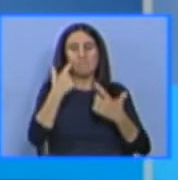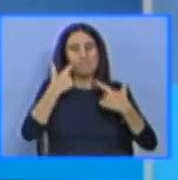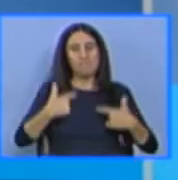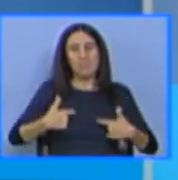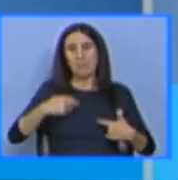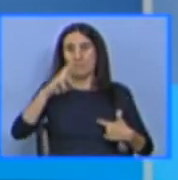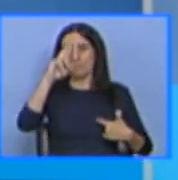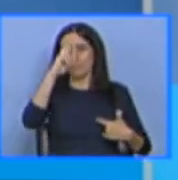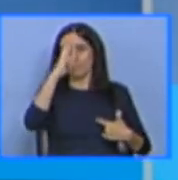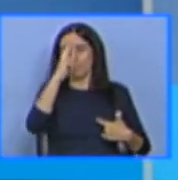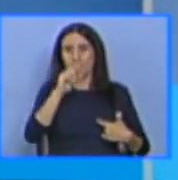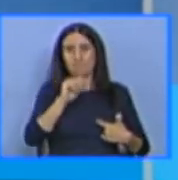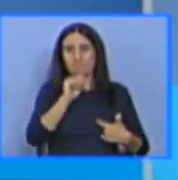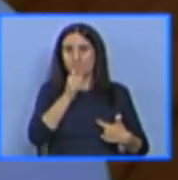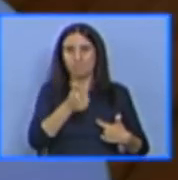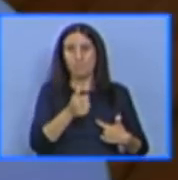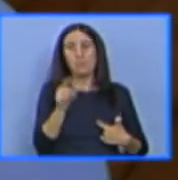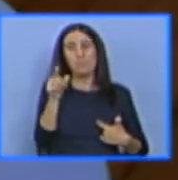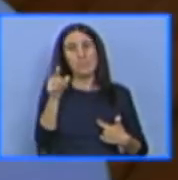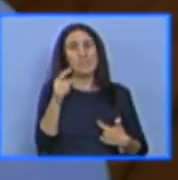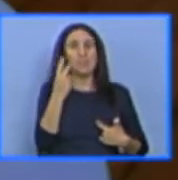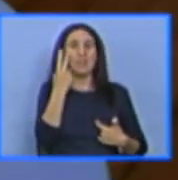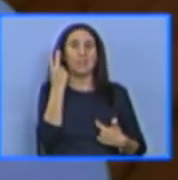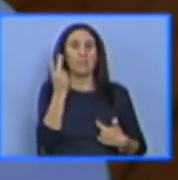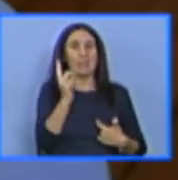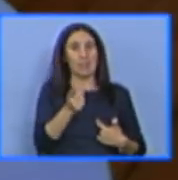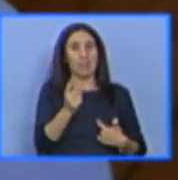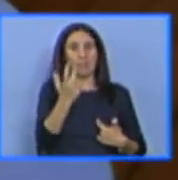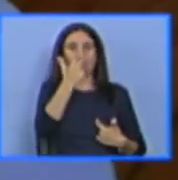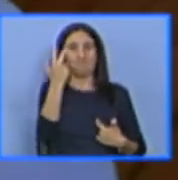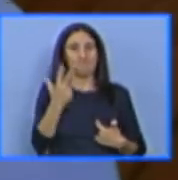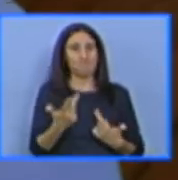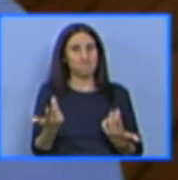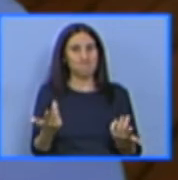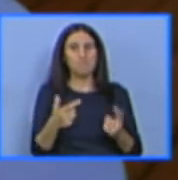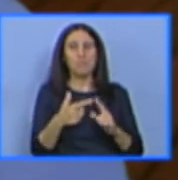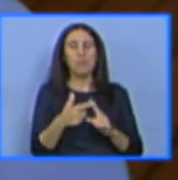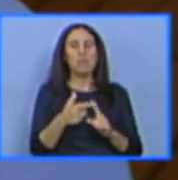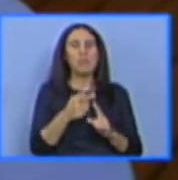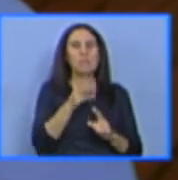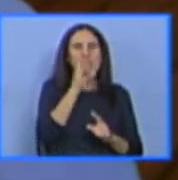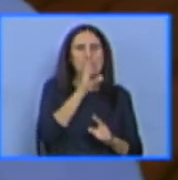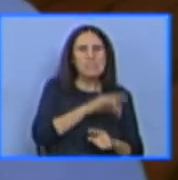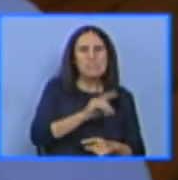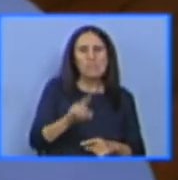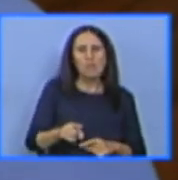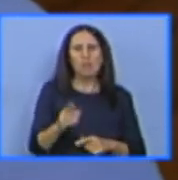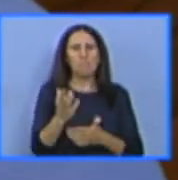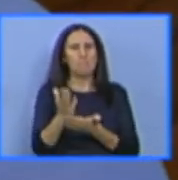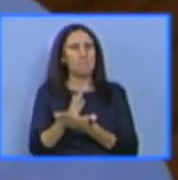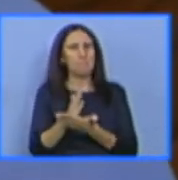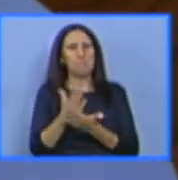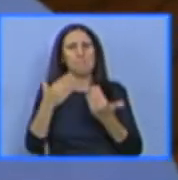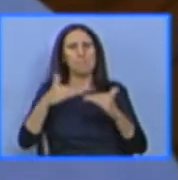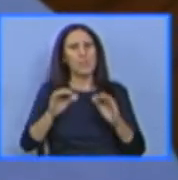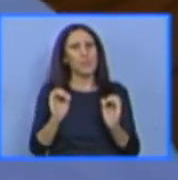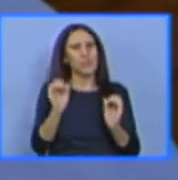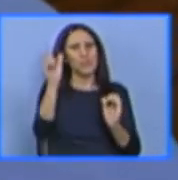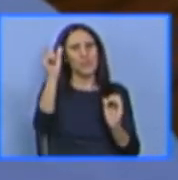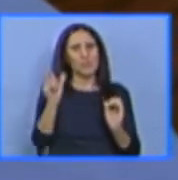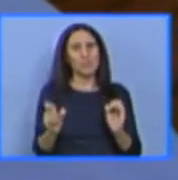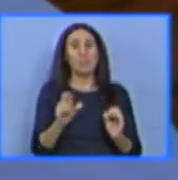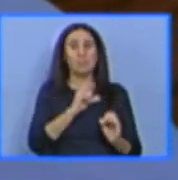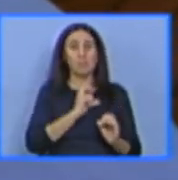mas que na perspectiva dele era dar a vida na sua totalidade, sem ses nem mas, que aliás eu vejo isso replicado em